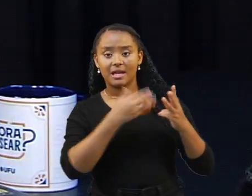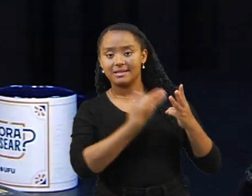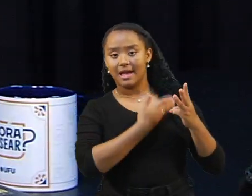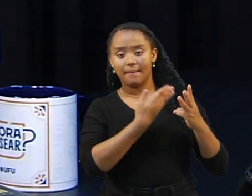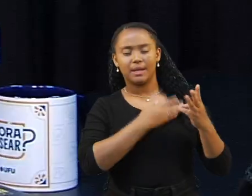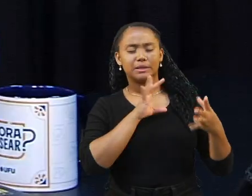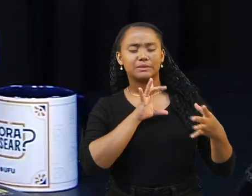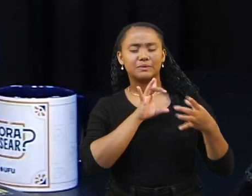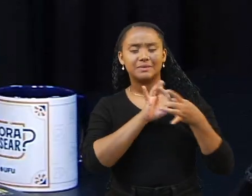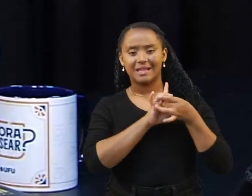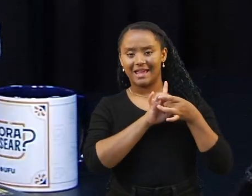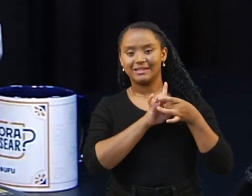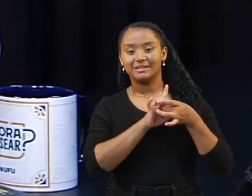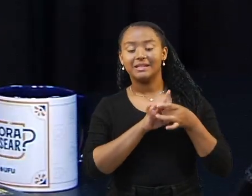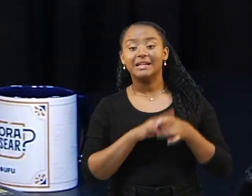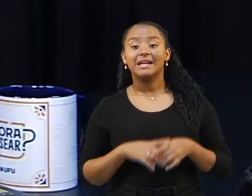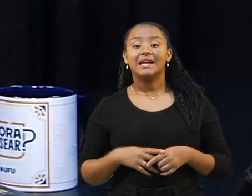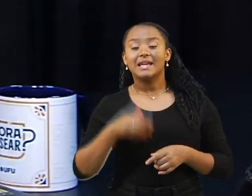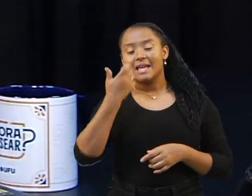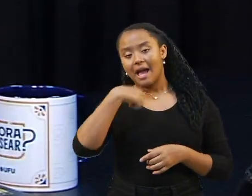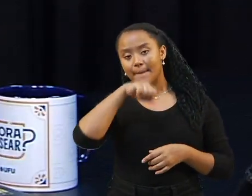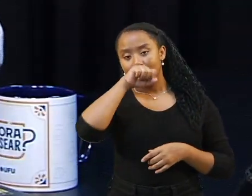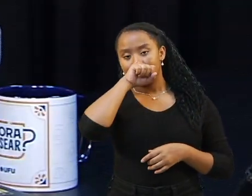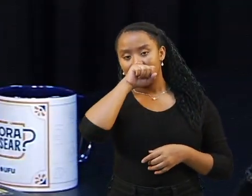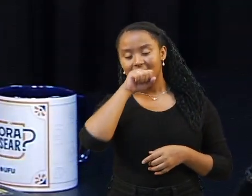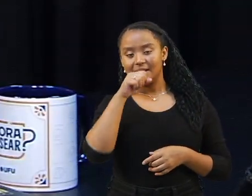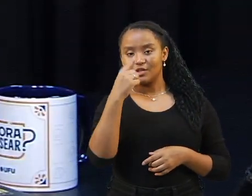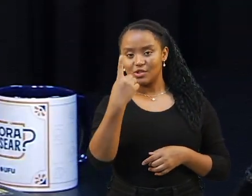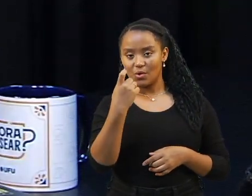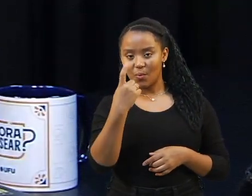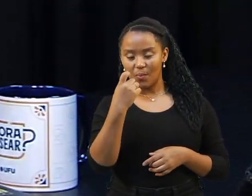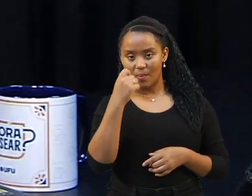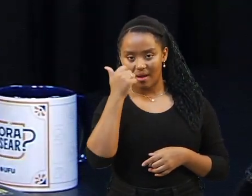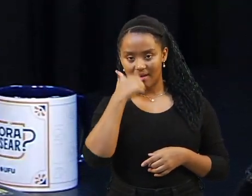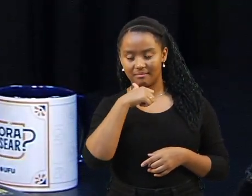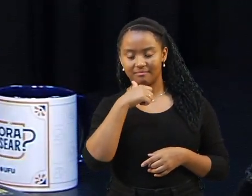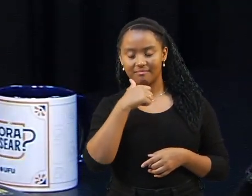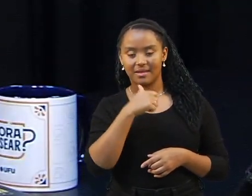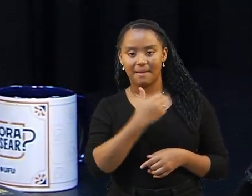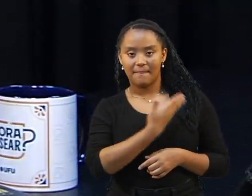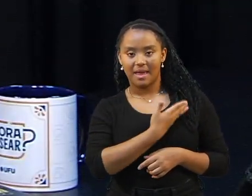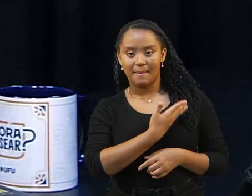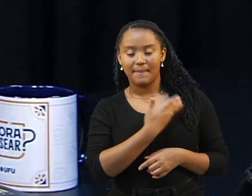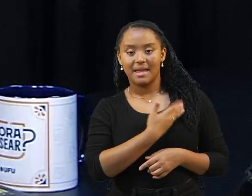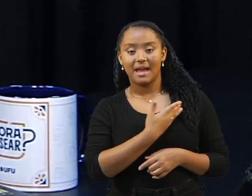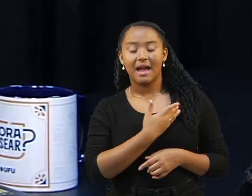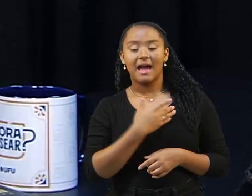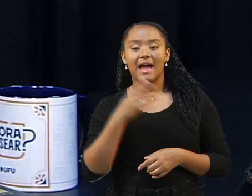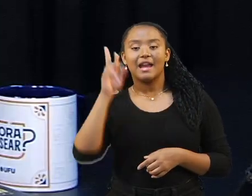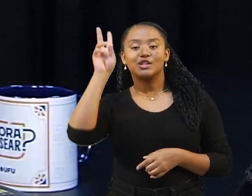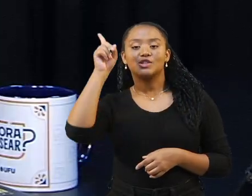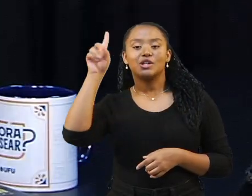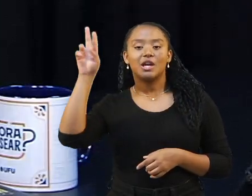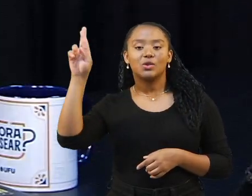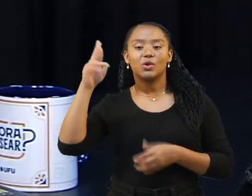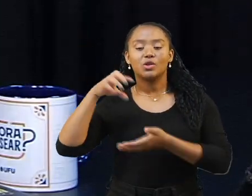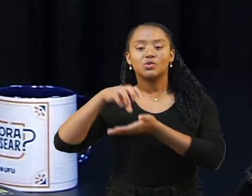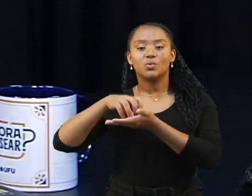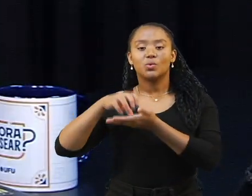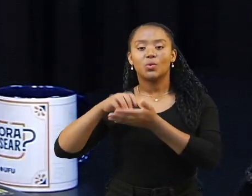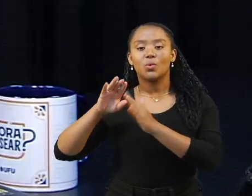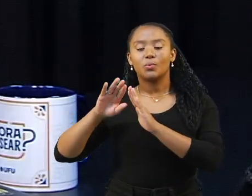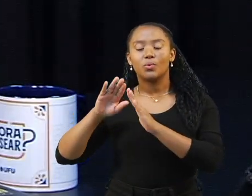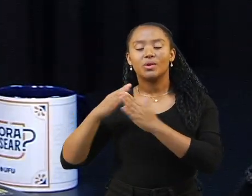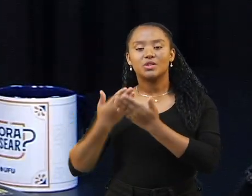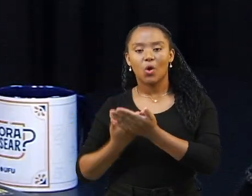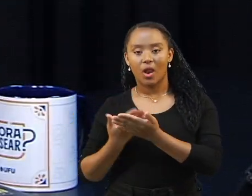inseparáveis. E a mãe de uma era diretora de um grupo escolar, na época chamava assim, né? E ela falou assim, vocês não querem dar aula